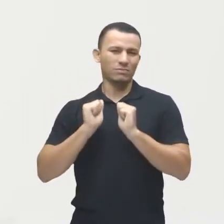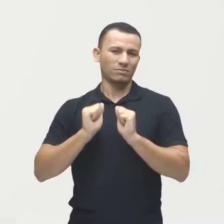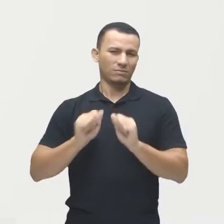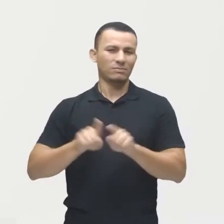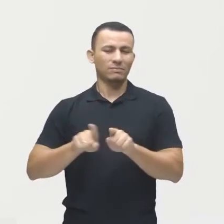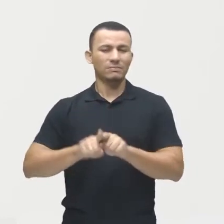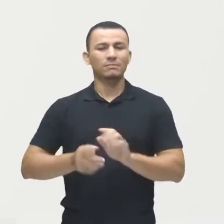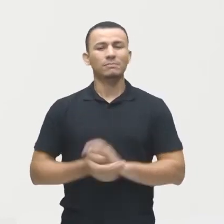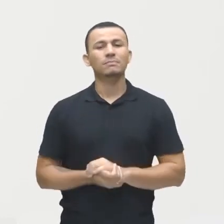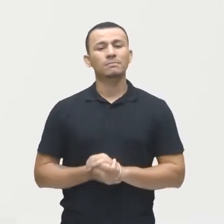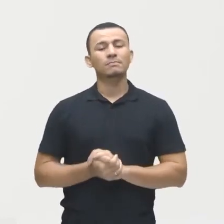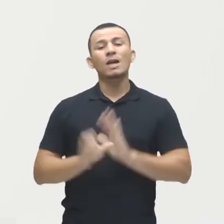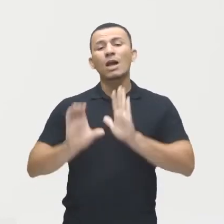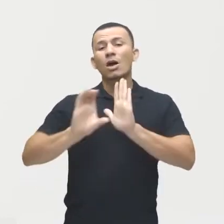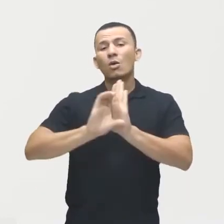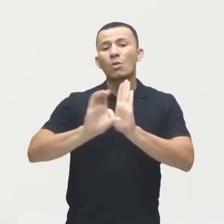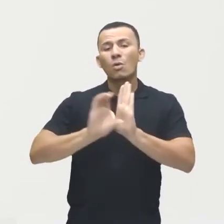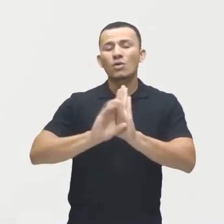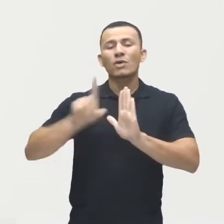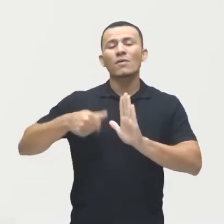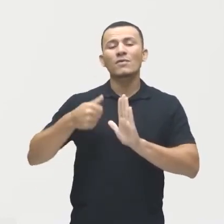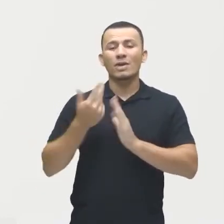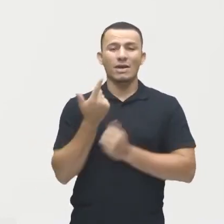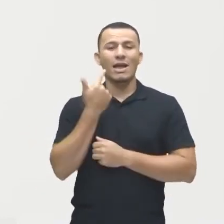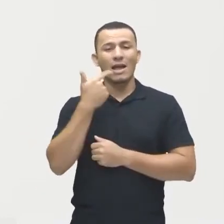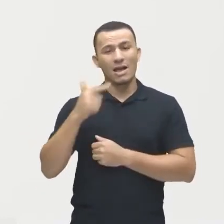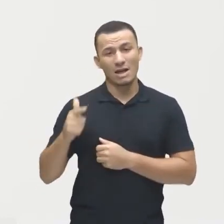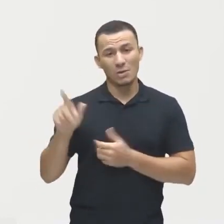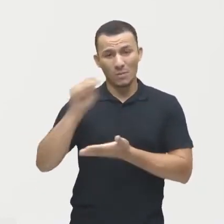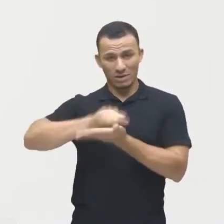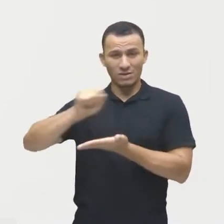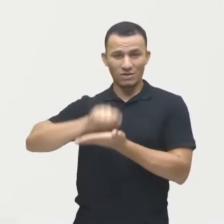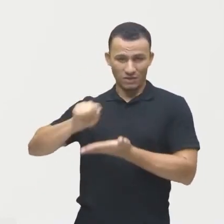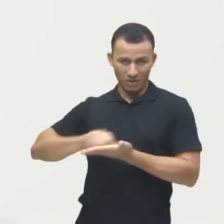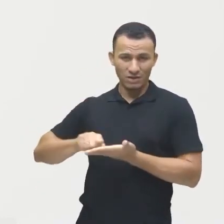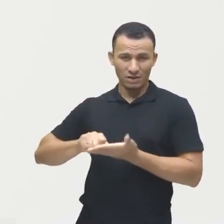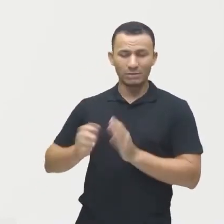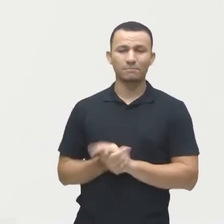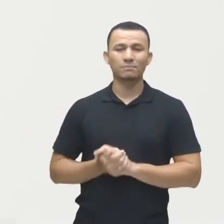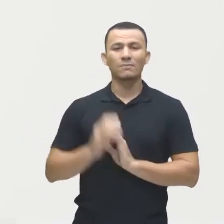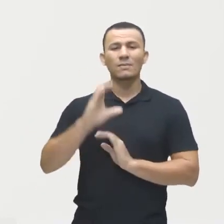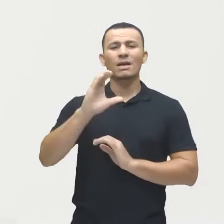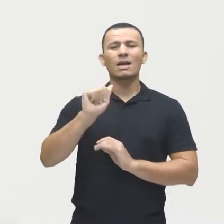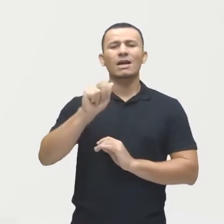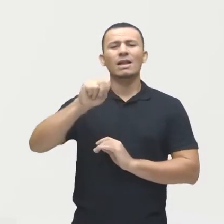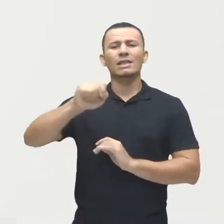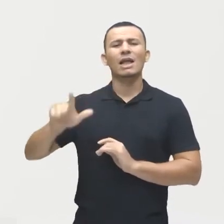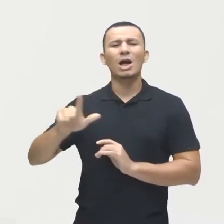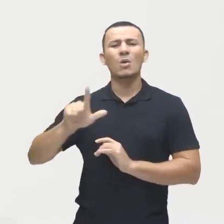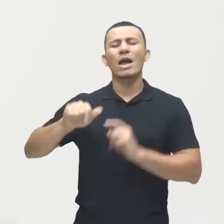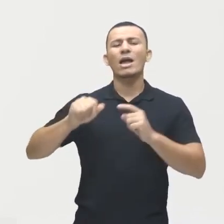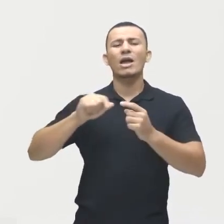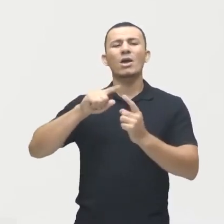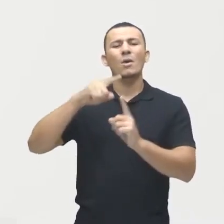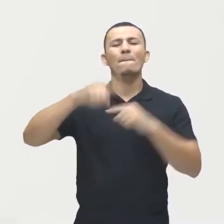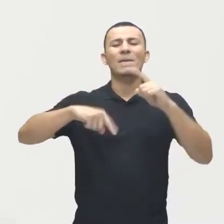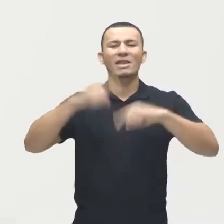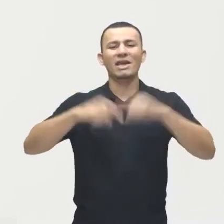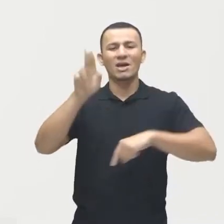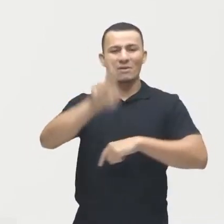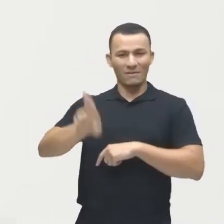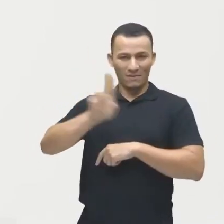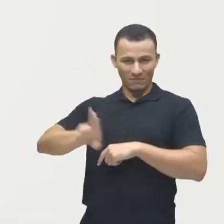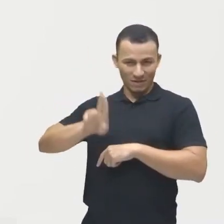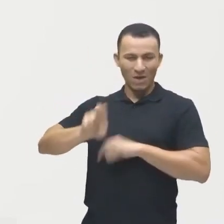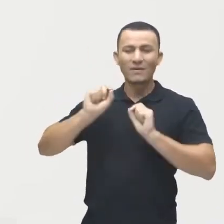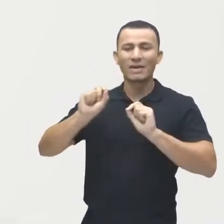O código, a língua escrita. O canal, o telefone celular. Olha aqui, canal, o